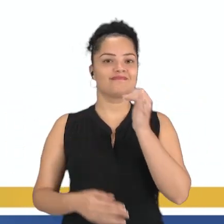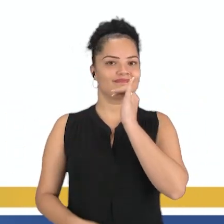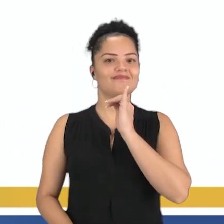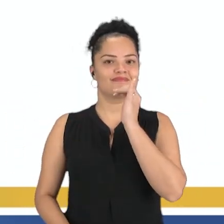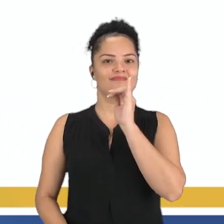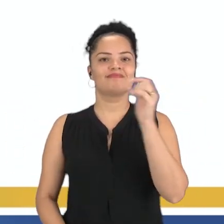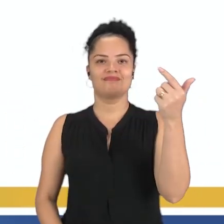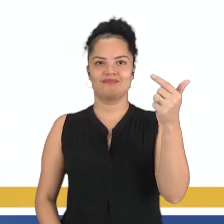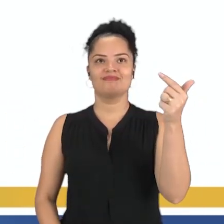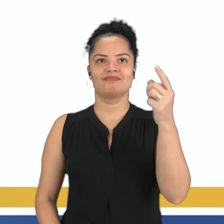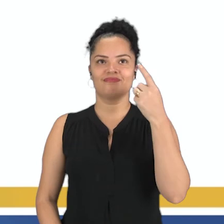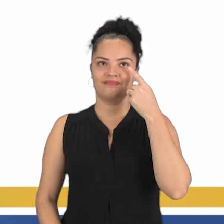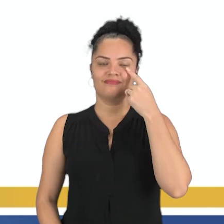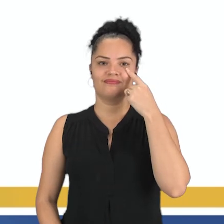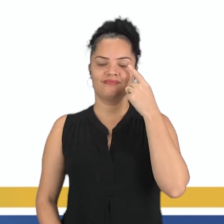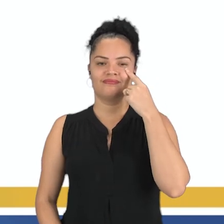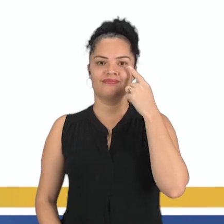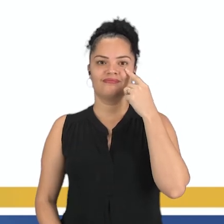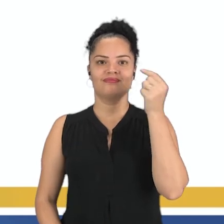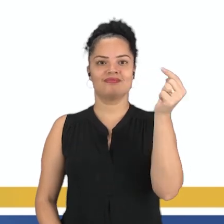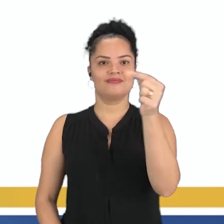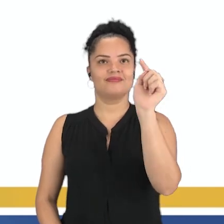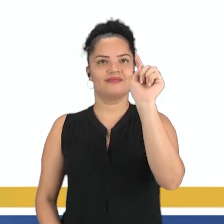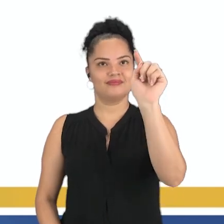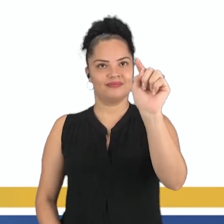exemplo. Vamos dividir 2 para